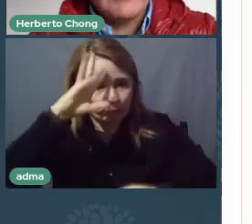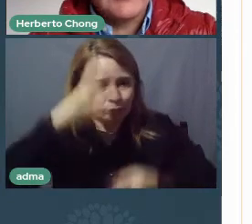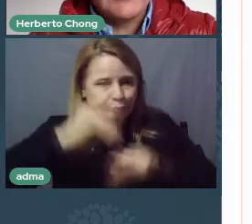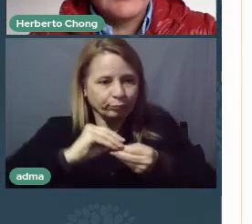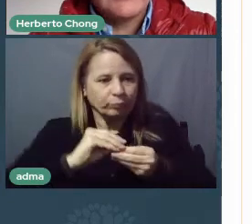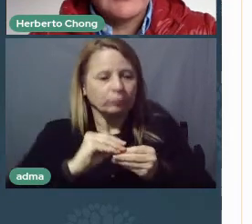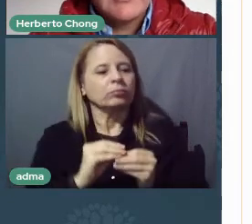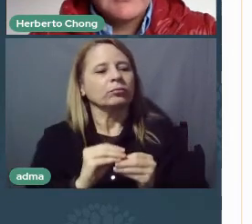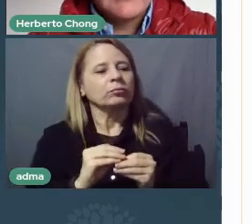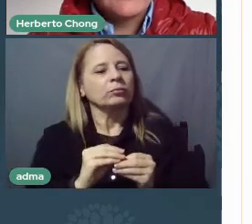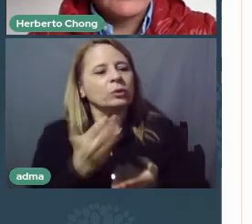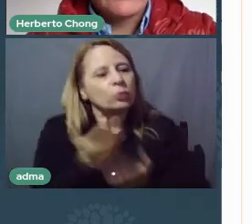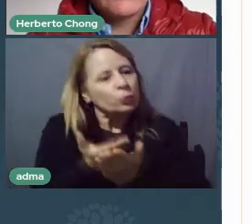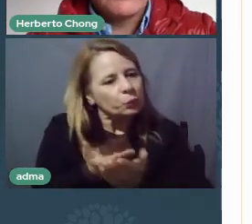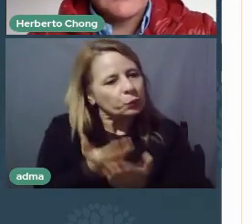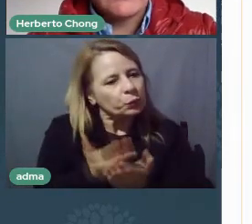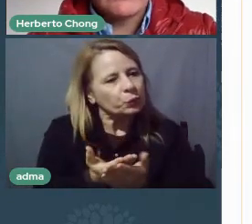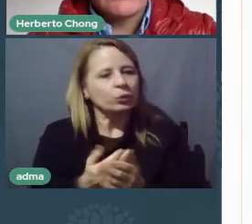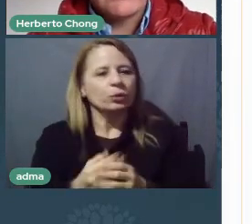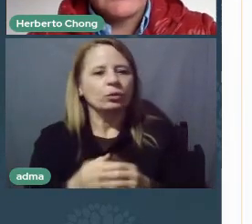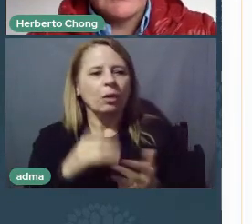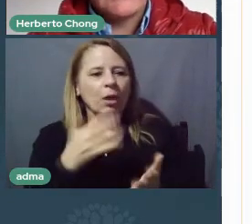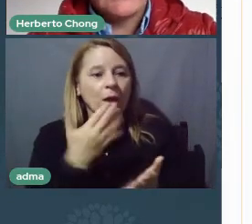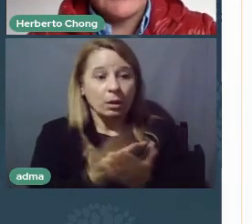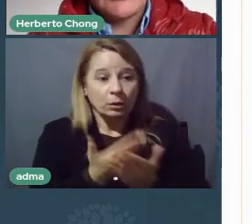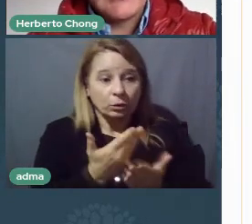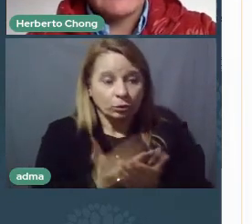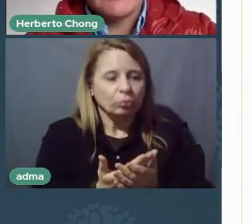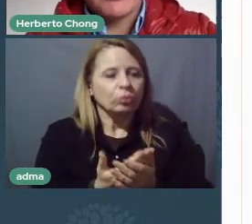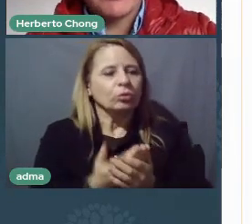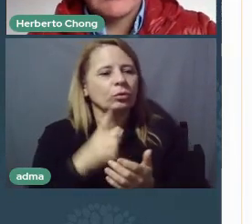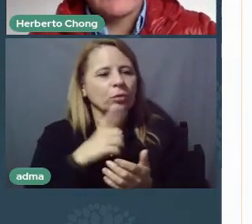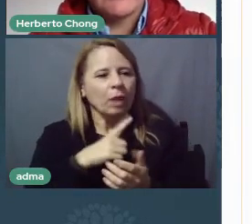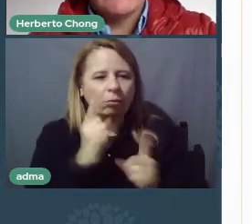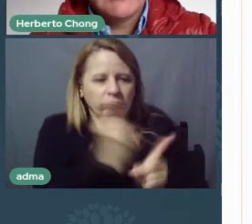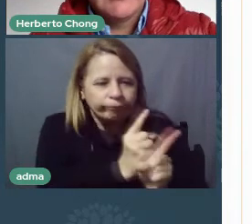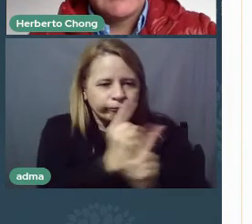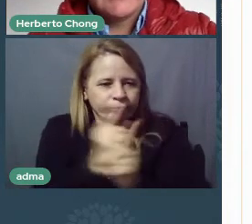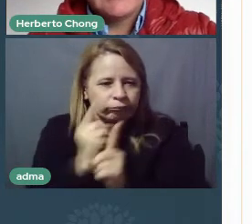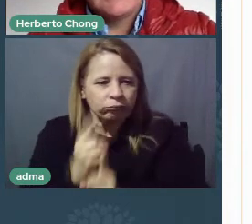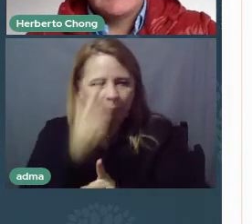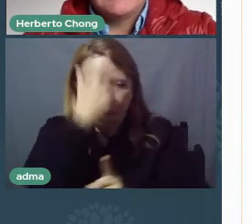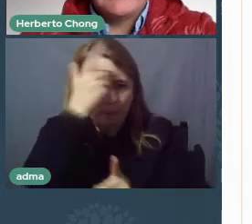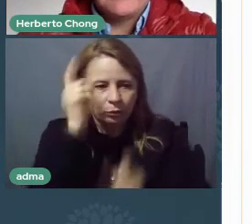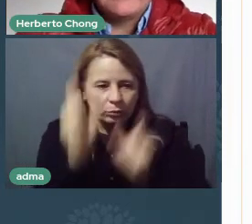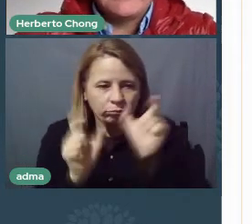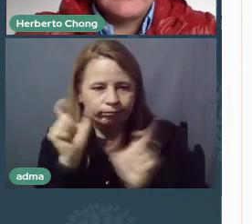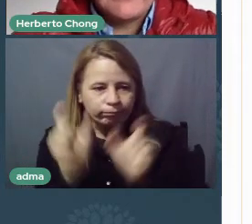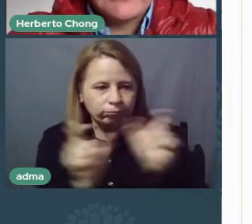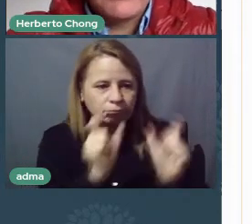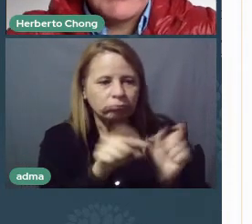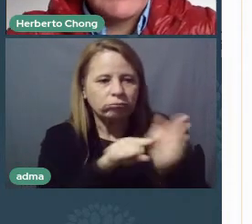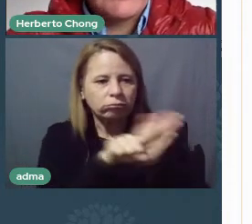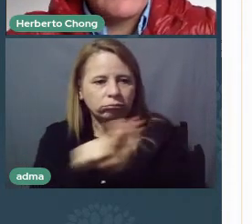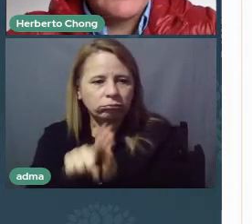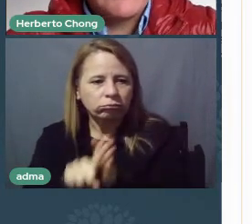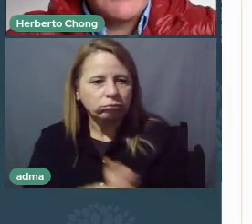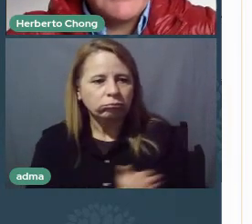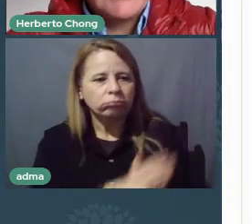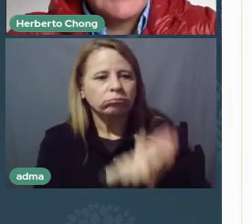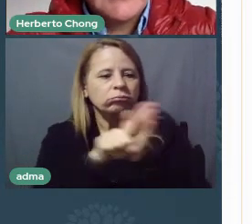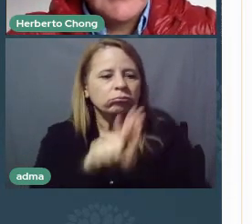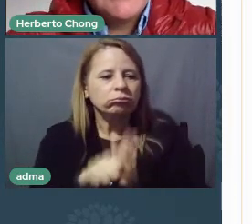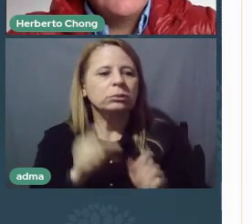estudos relevantes, estudos com padrão consistente de achado na população que a recomendação